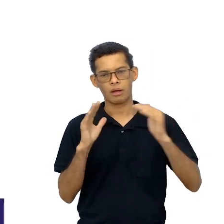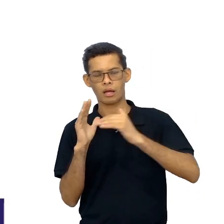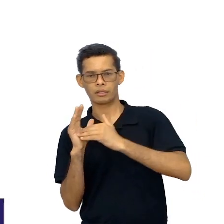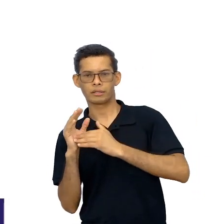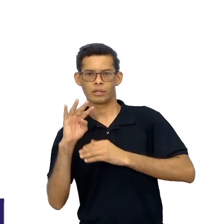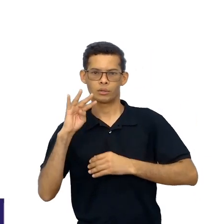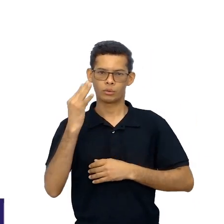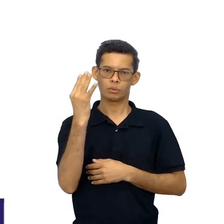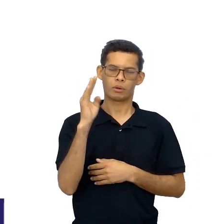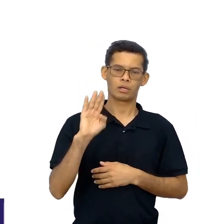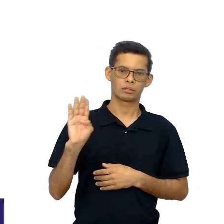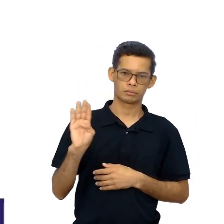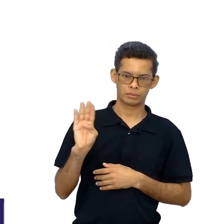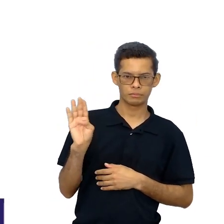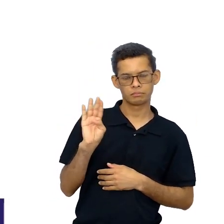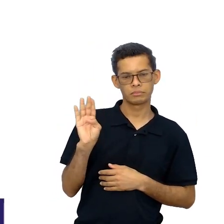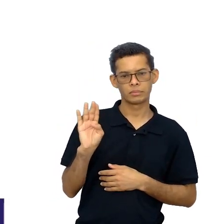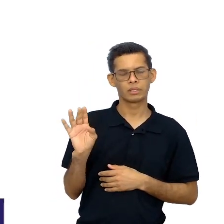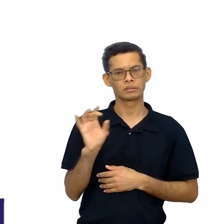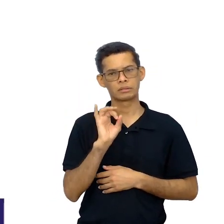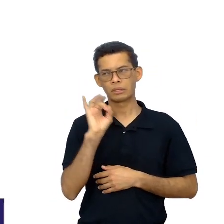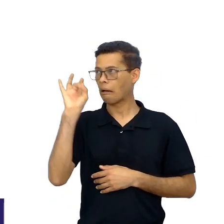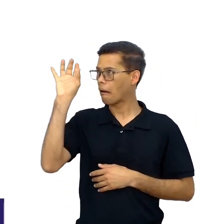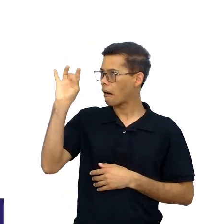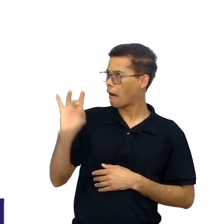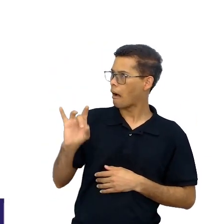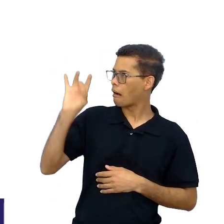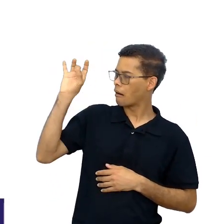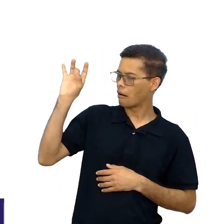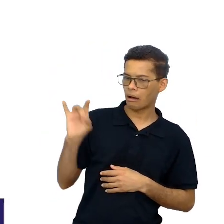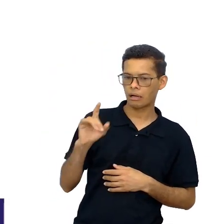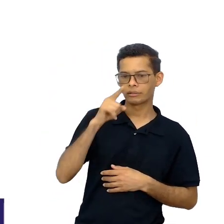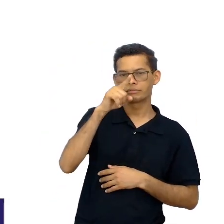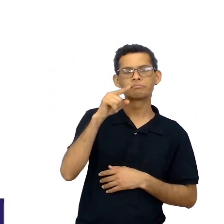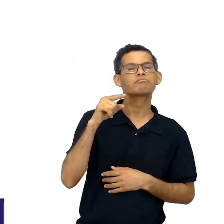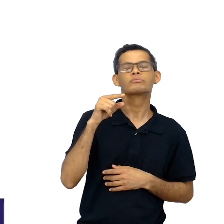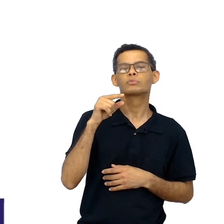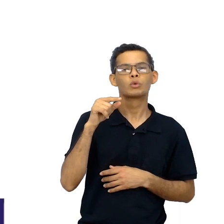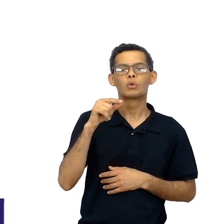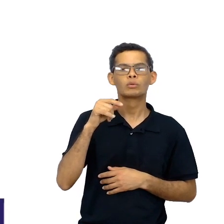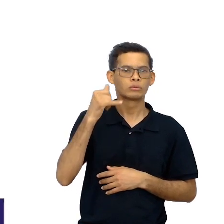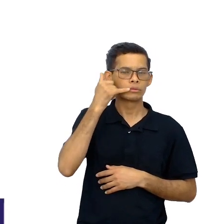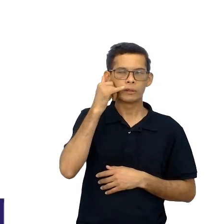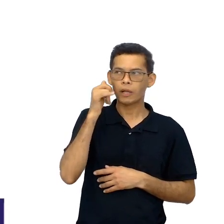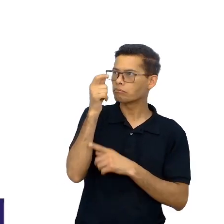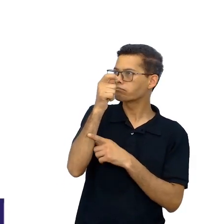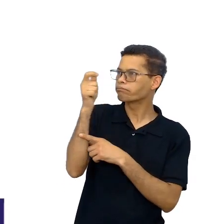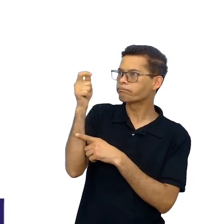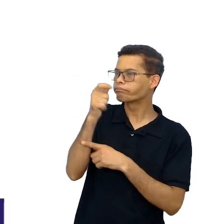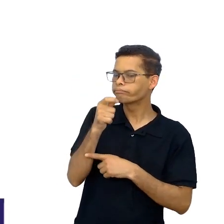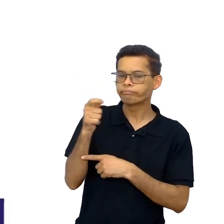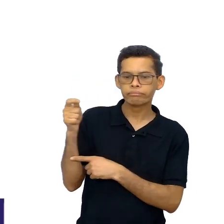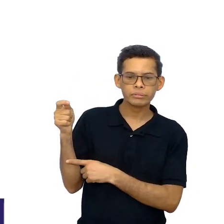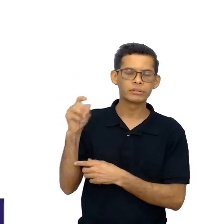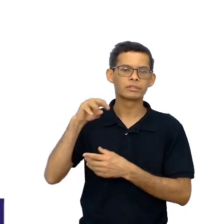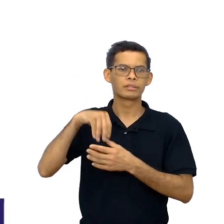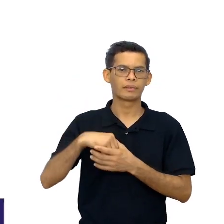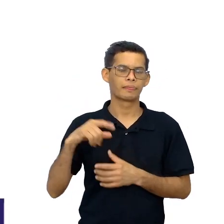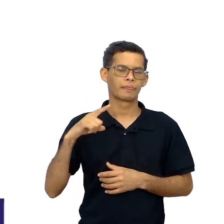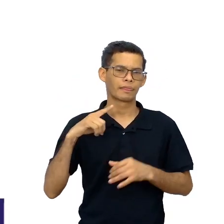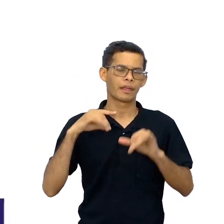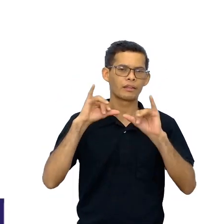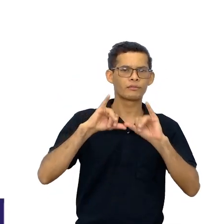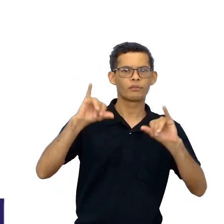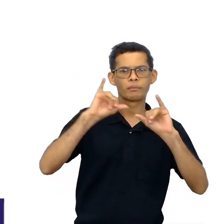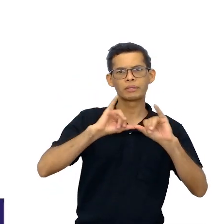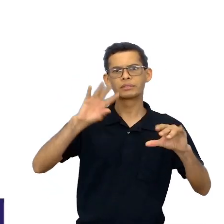bimestre. Cada QR Code desse aponta, né, vocês apontando o celular, vocês têm em mãos um roteiro formativo, né, que são